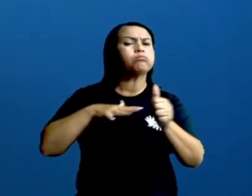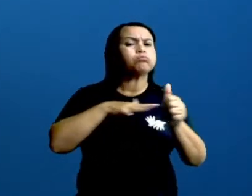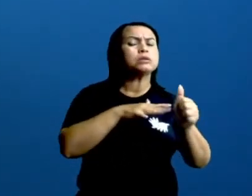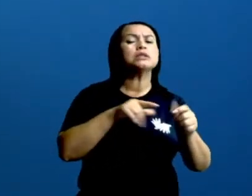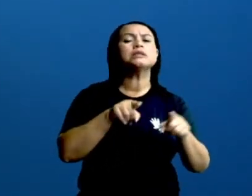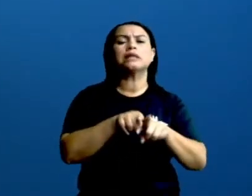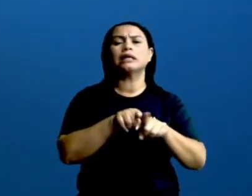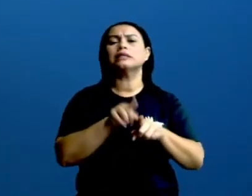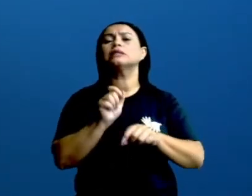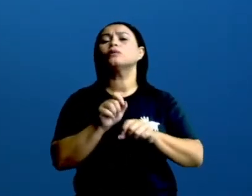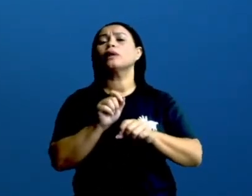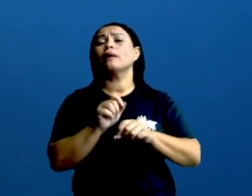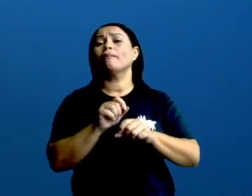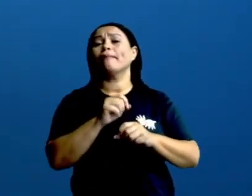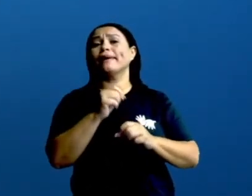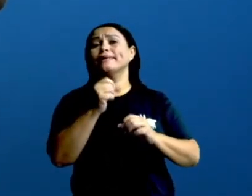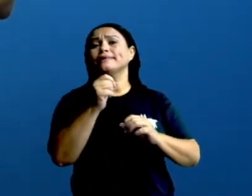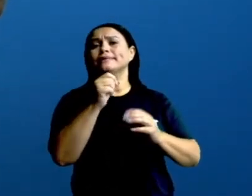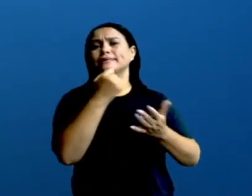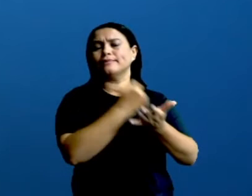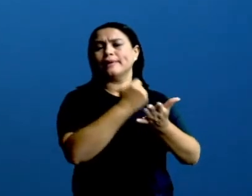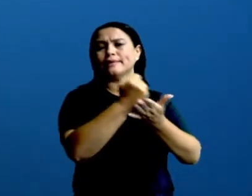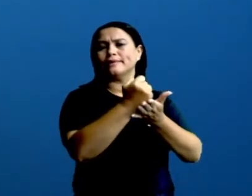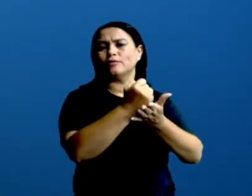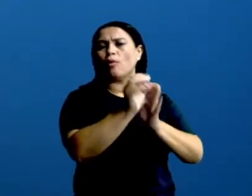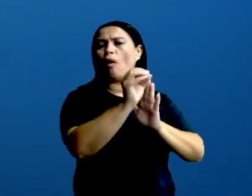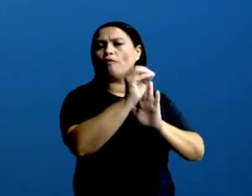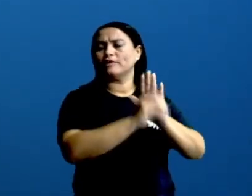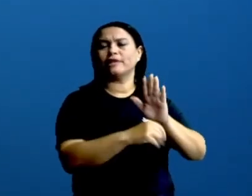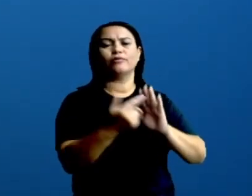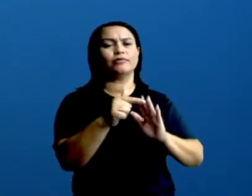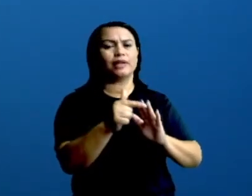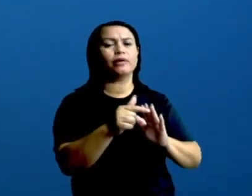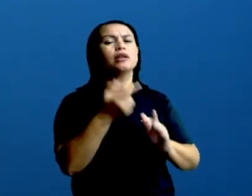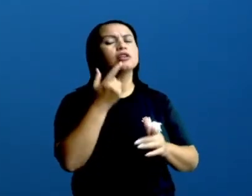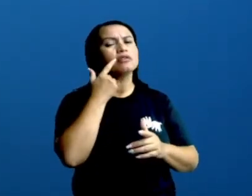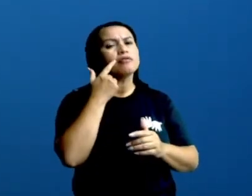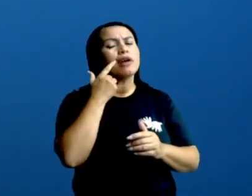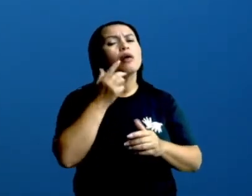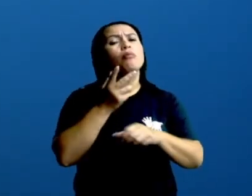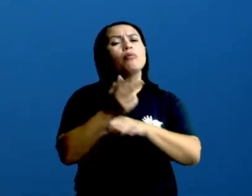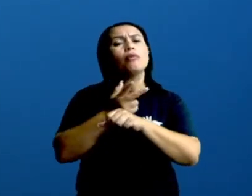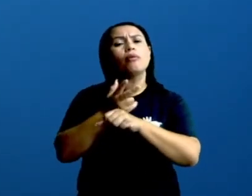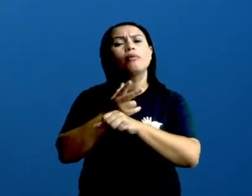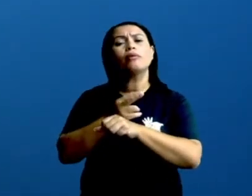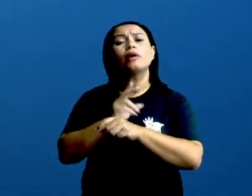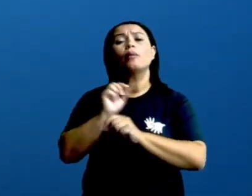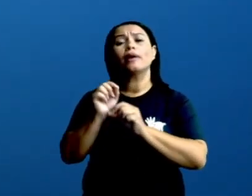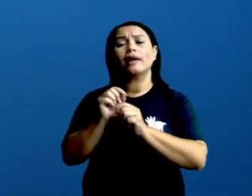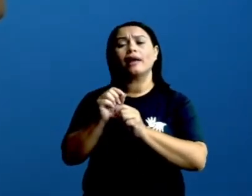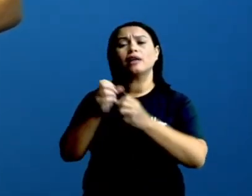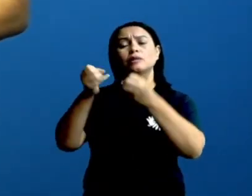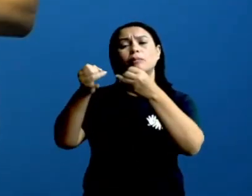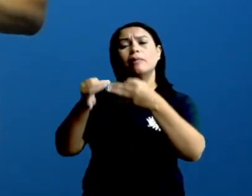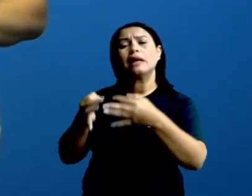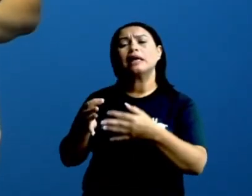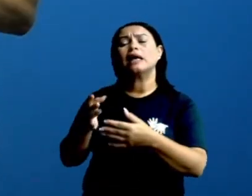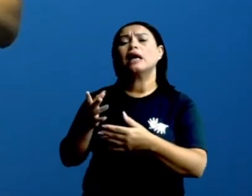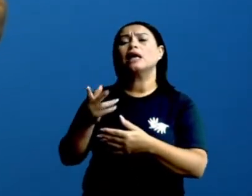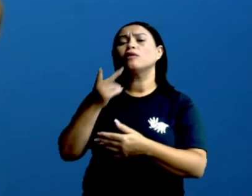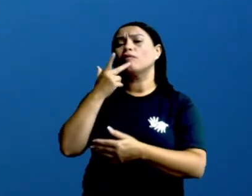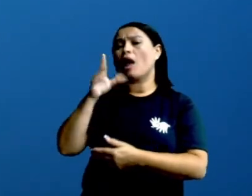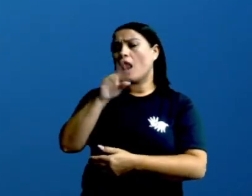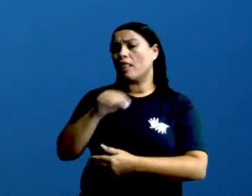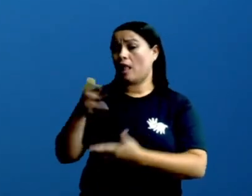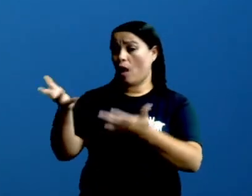no registro oficial? A gente vai atrás dos relatos orais. E aí eu quero convidar você,